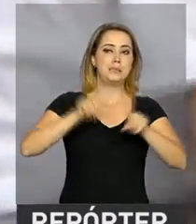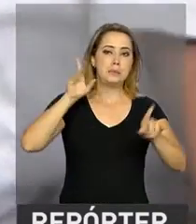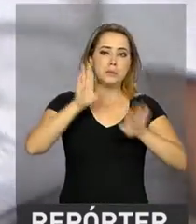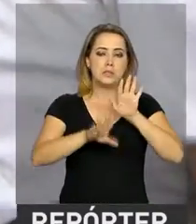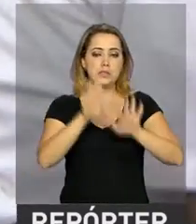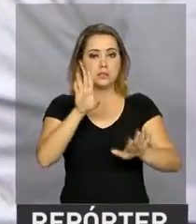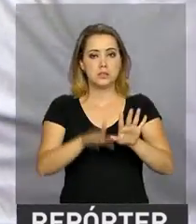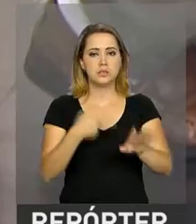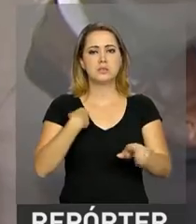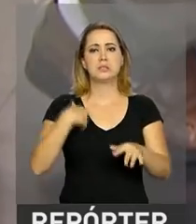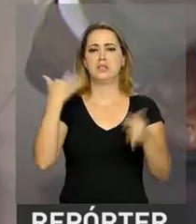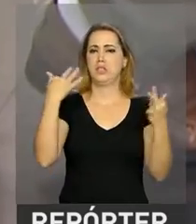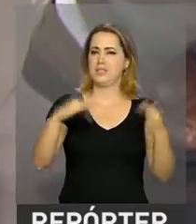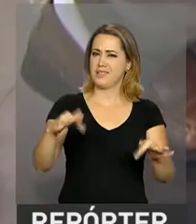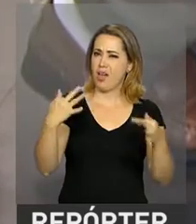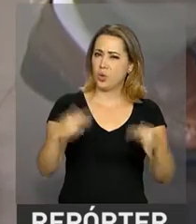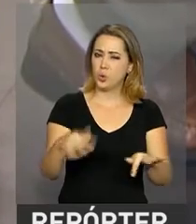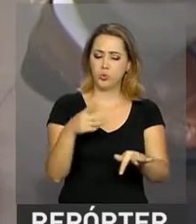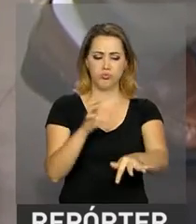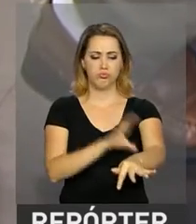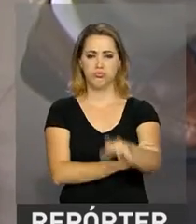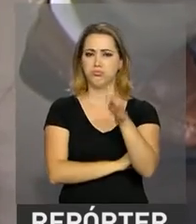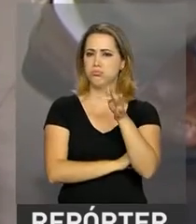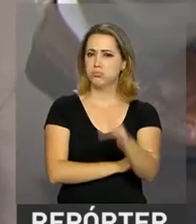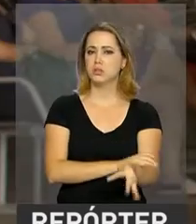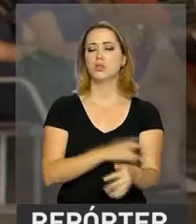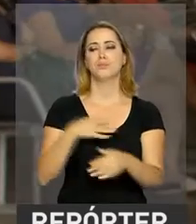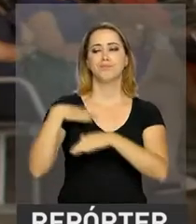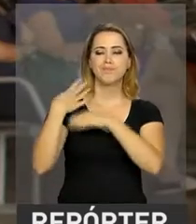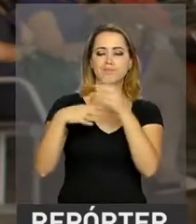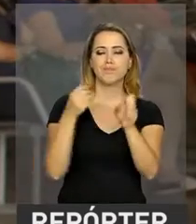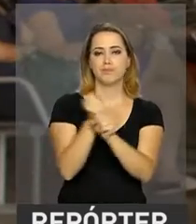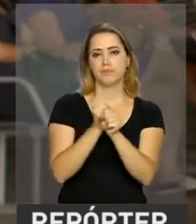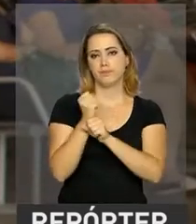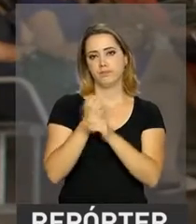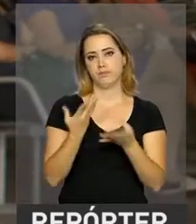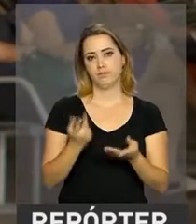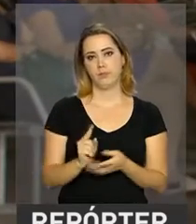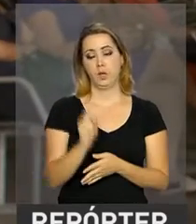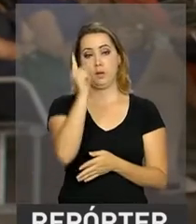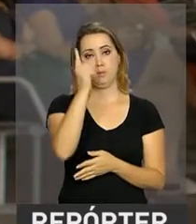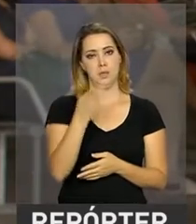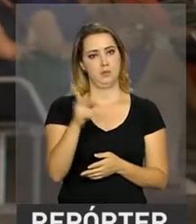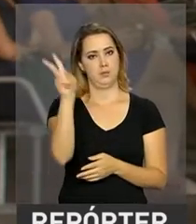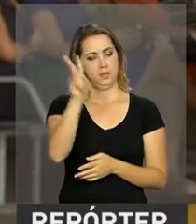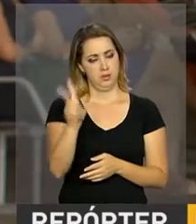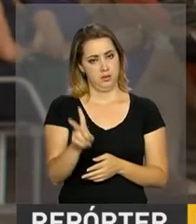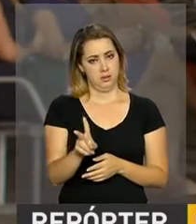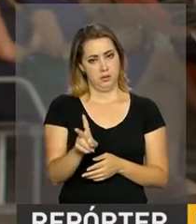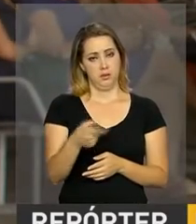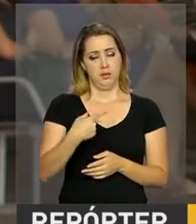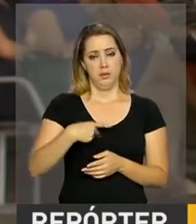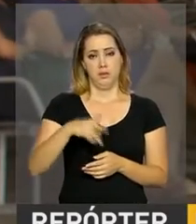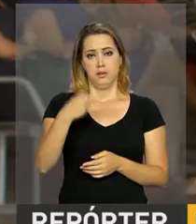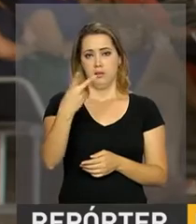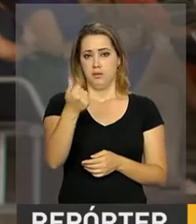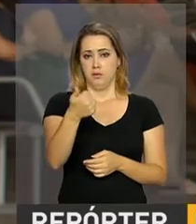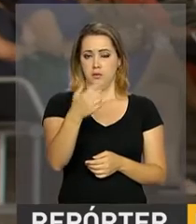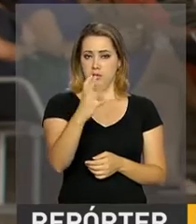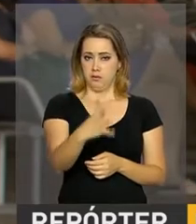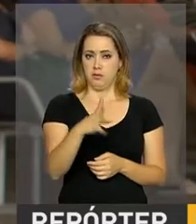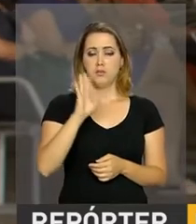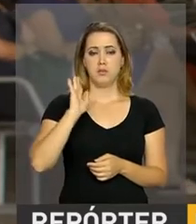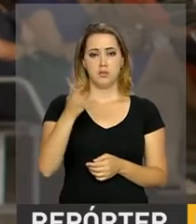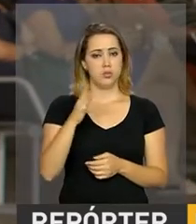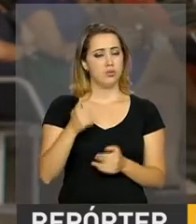a dor nas articulações pode durar anos a primeira infecção push congonhas no brasil em 2014 foram